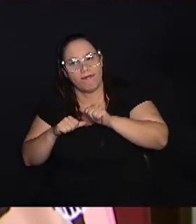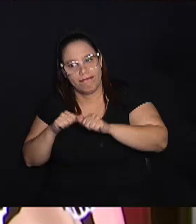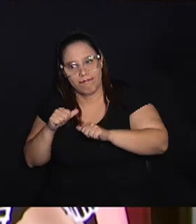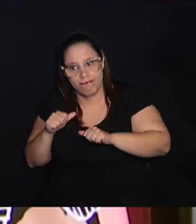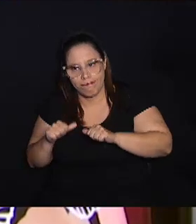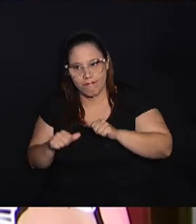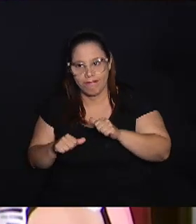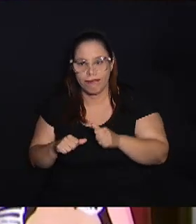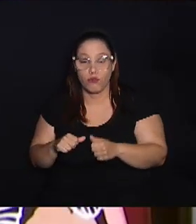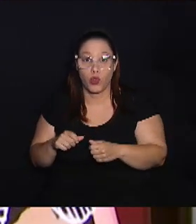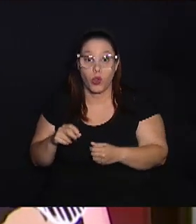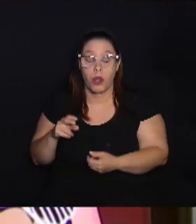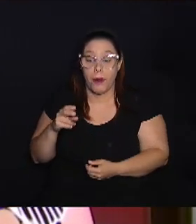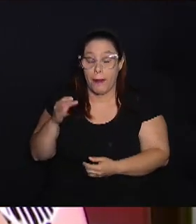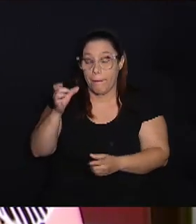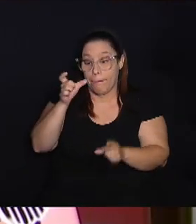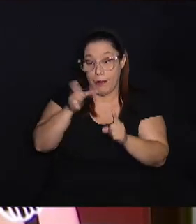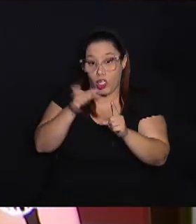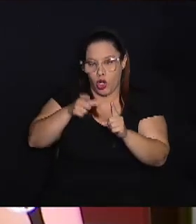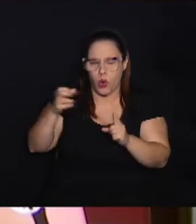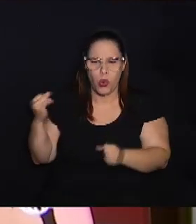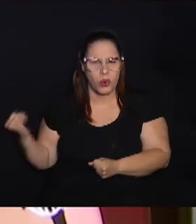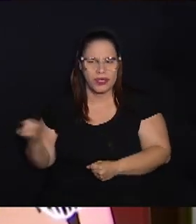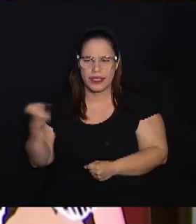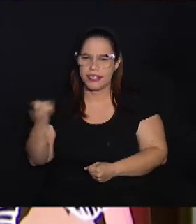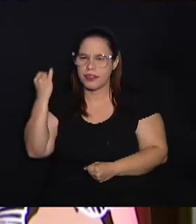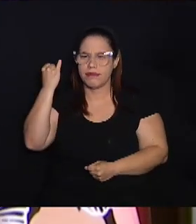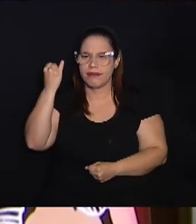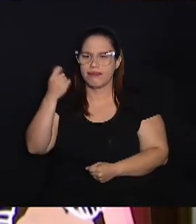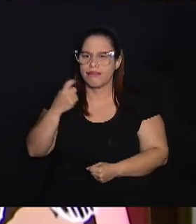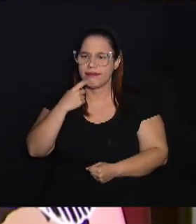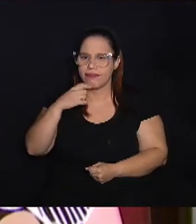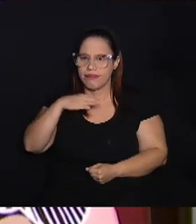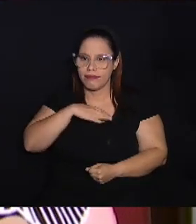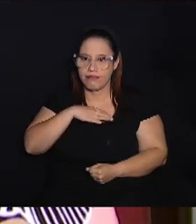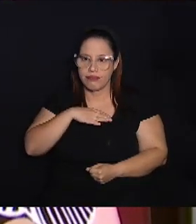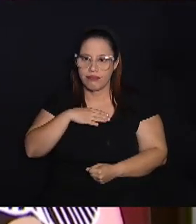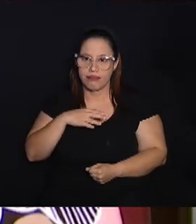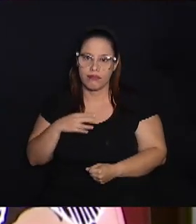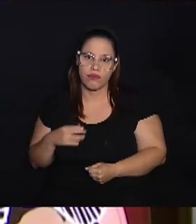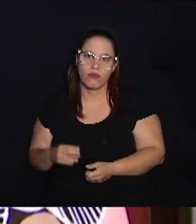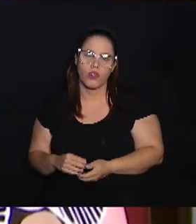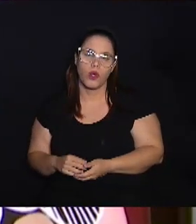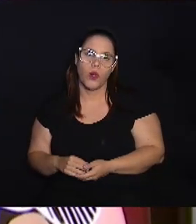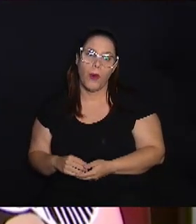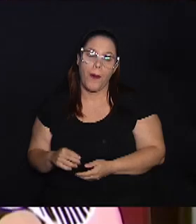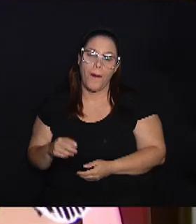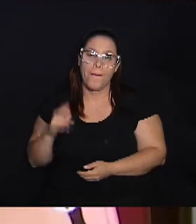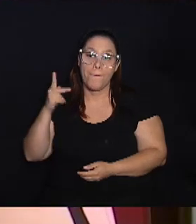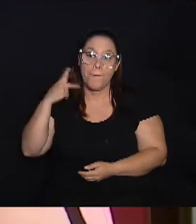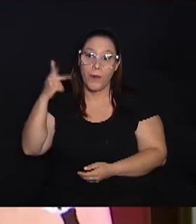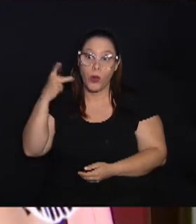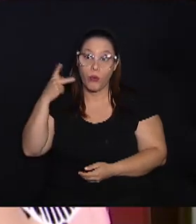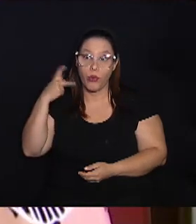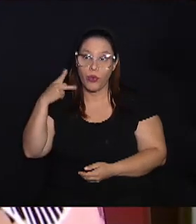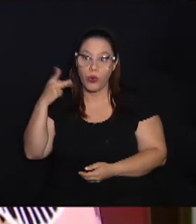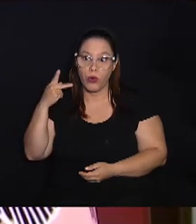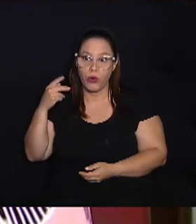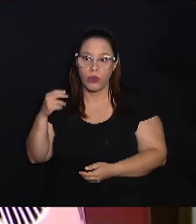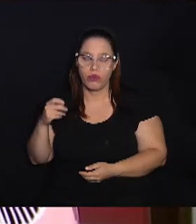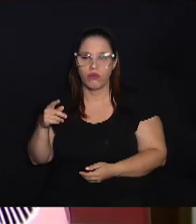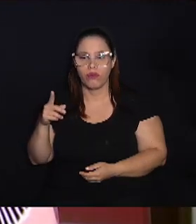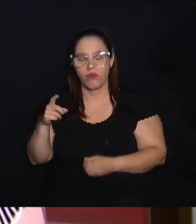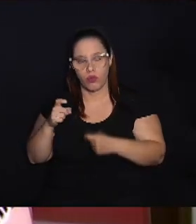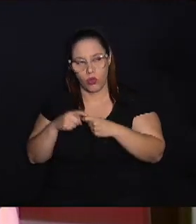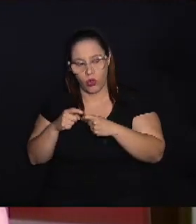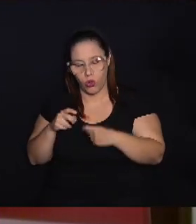bastante figuras ilustres da nossa cidade, inclusive os nossos promotores de justiça atualmente, Dr.